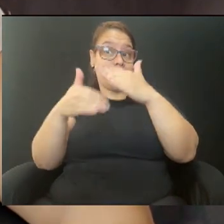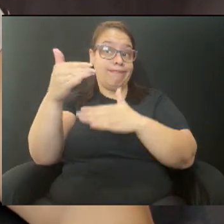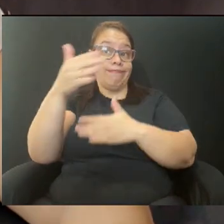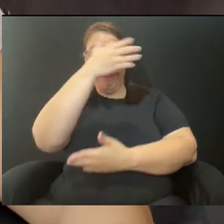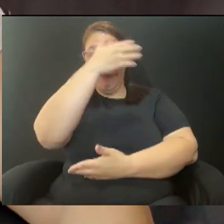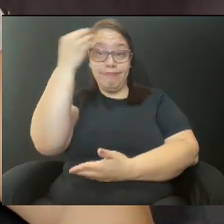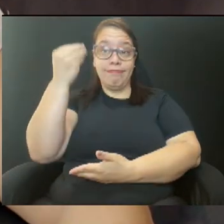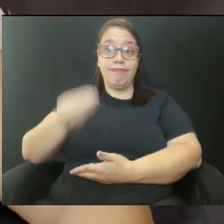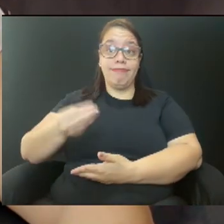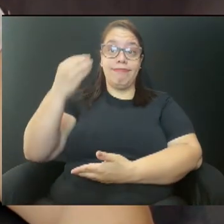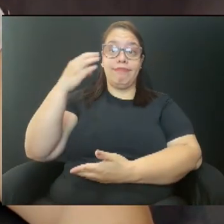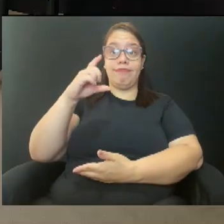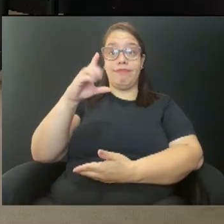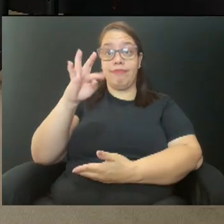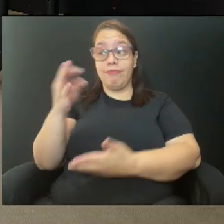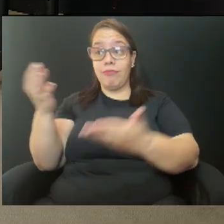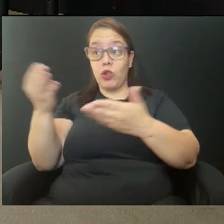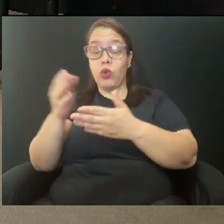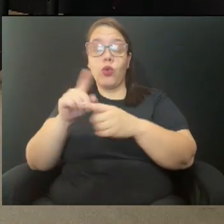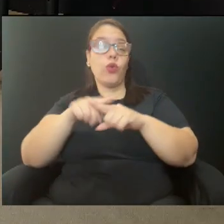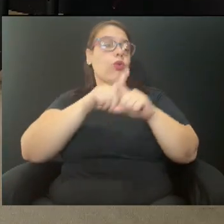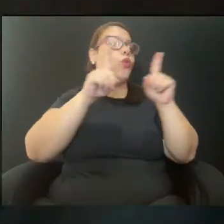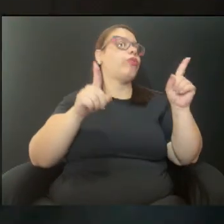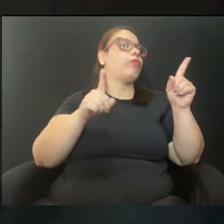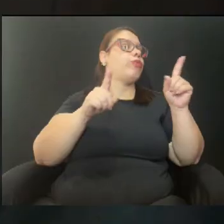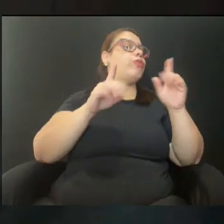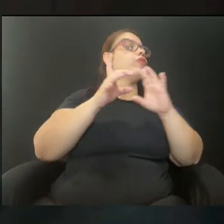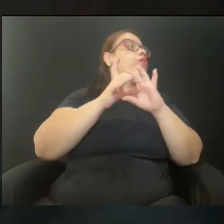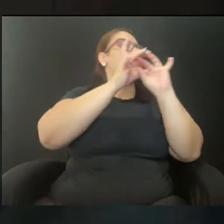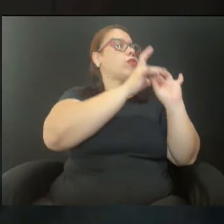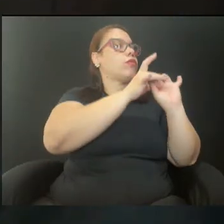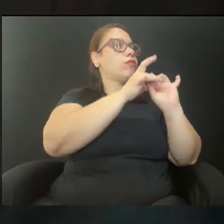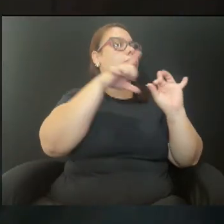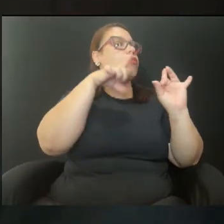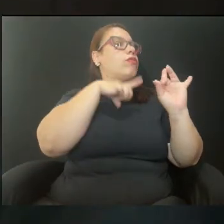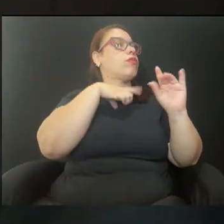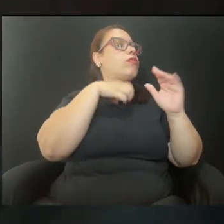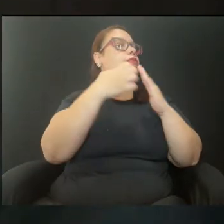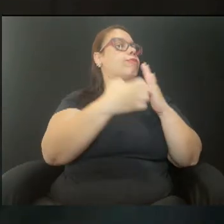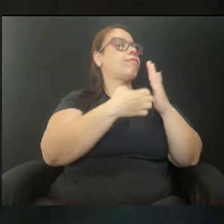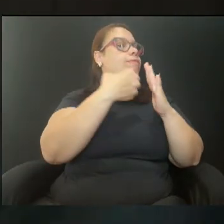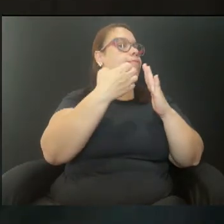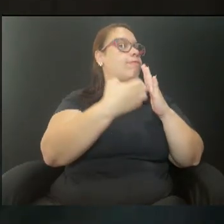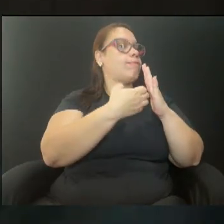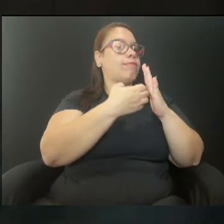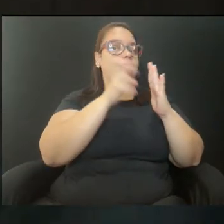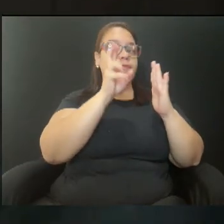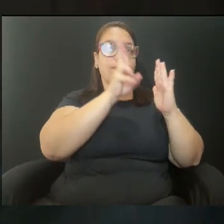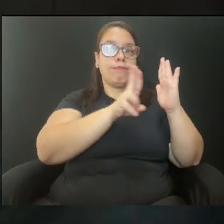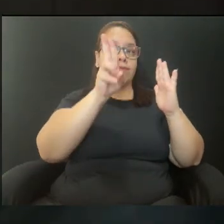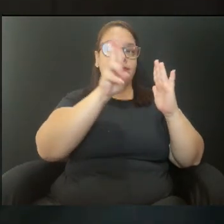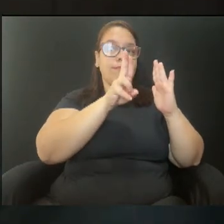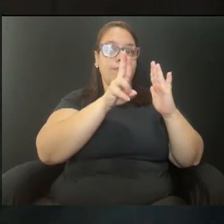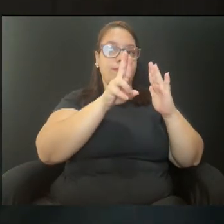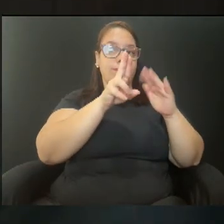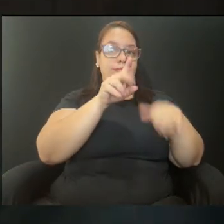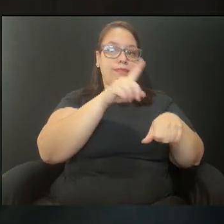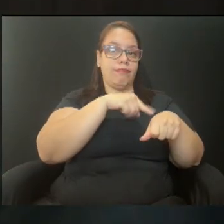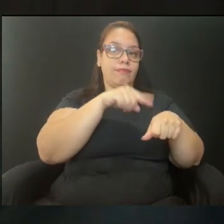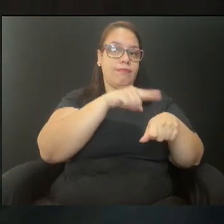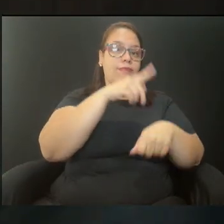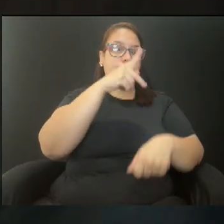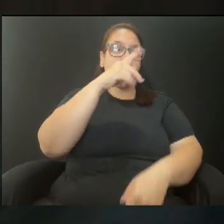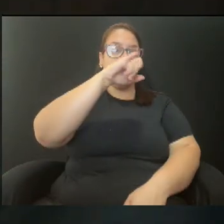hoje. Mas aí nesse contexto ainda, a gente tem muitas empresas que usam o expediente da pejotização, né? Que